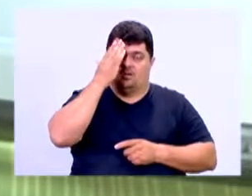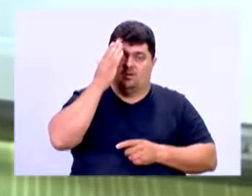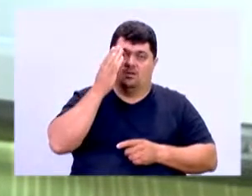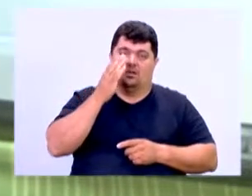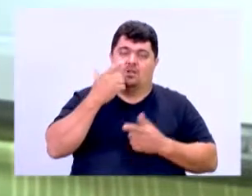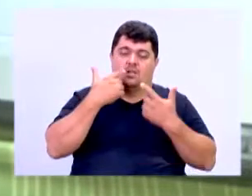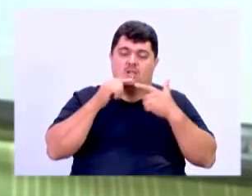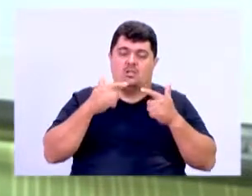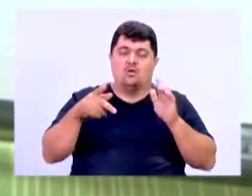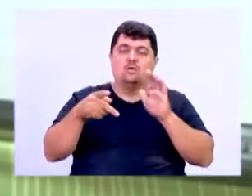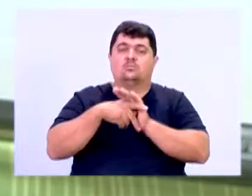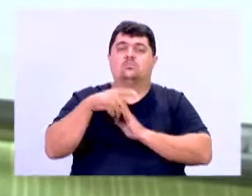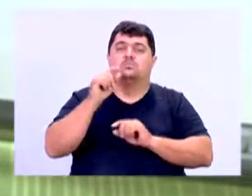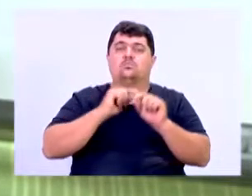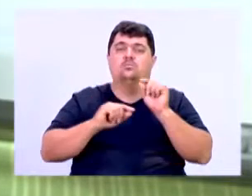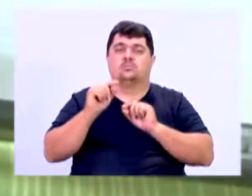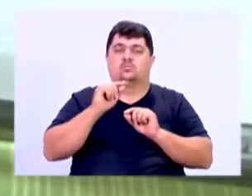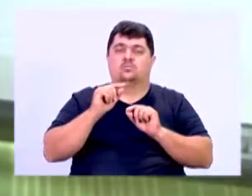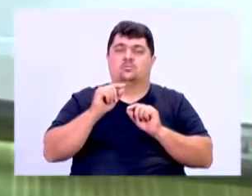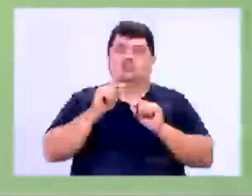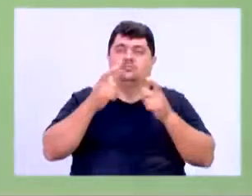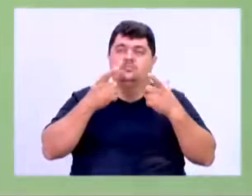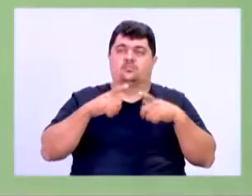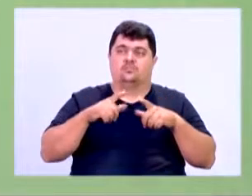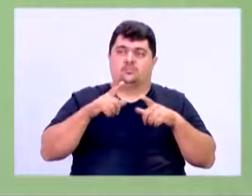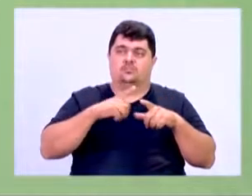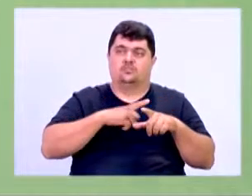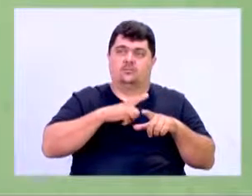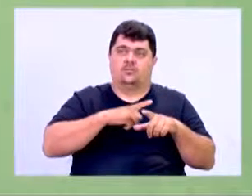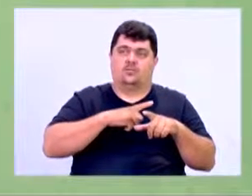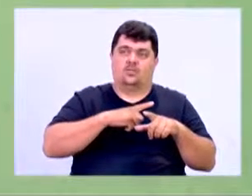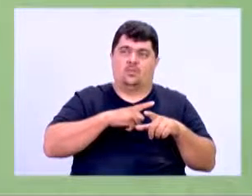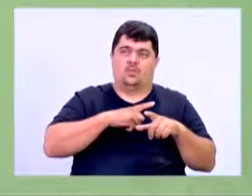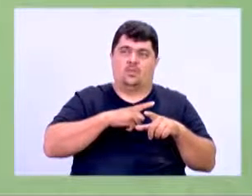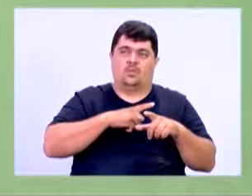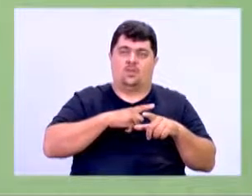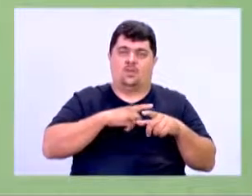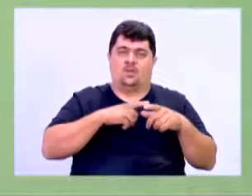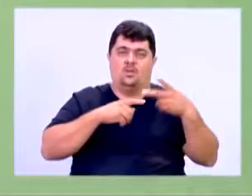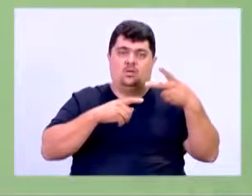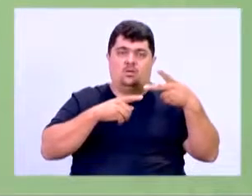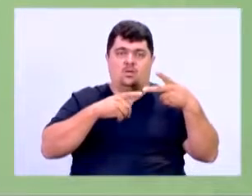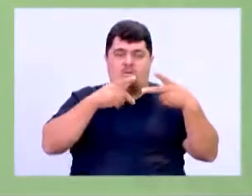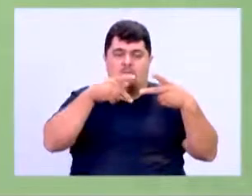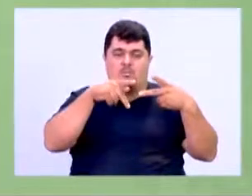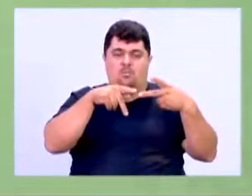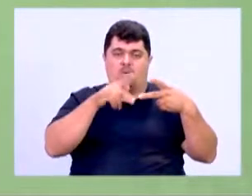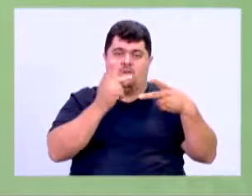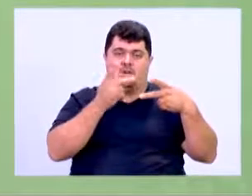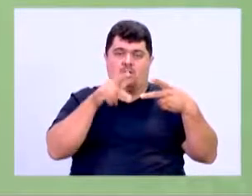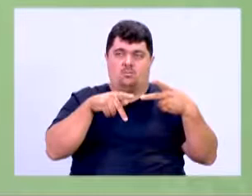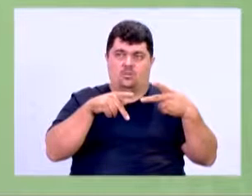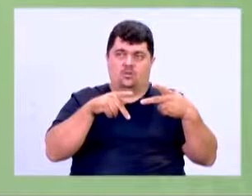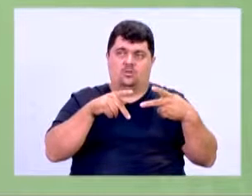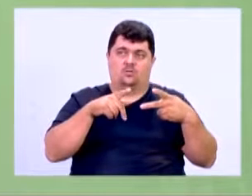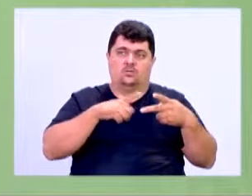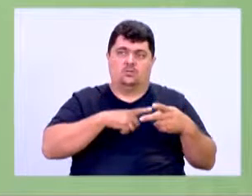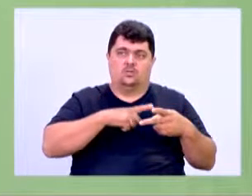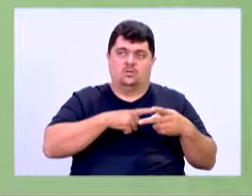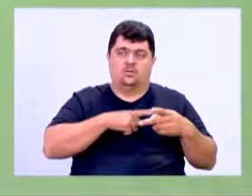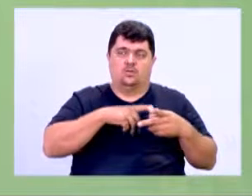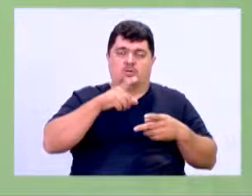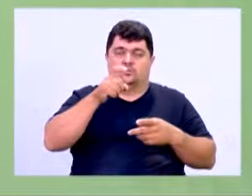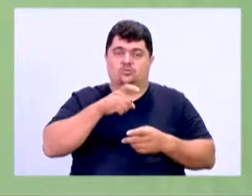linguagem propriamente dita, onde eu tenho os meus delimitadores PHP, né? Tenho aqui a variável